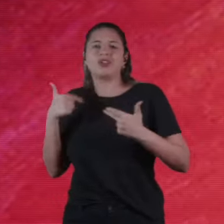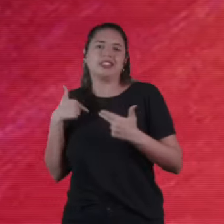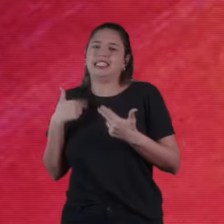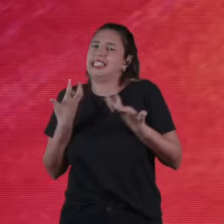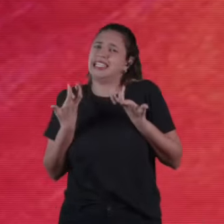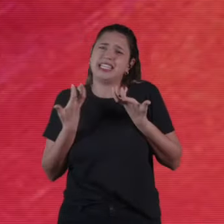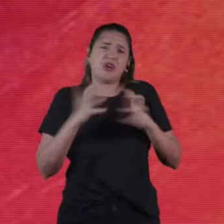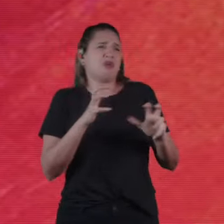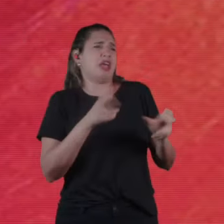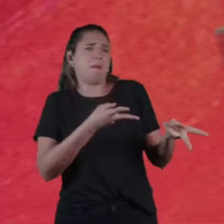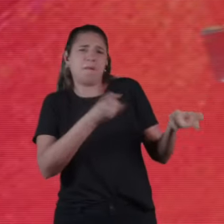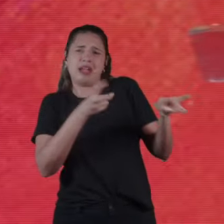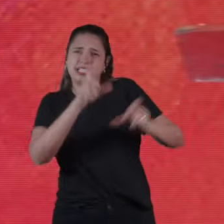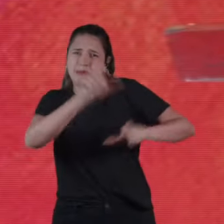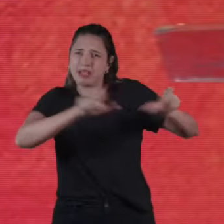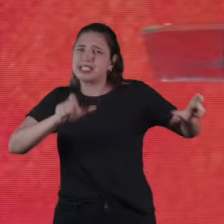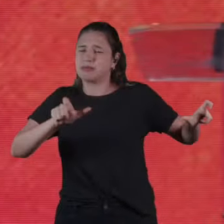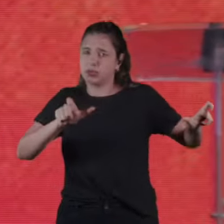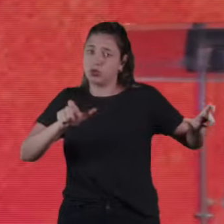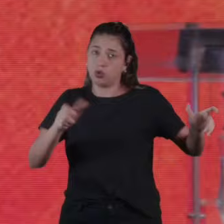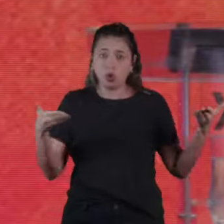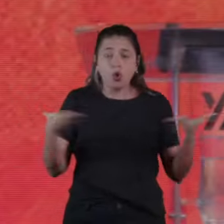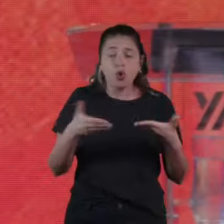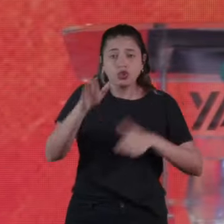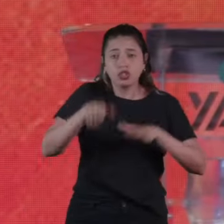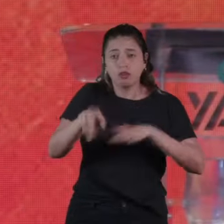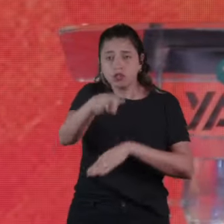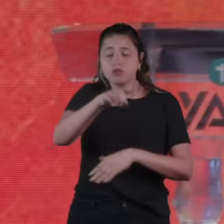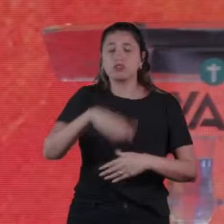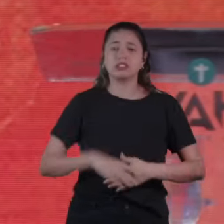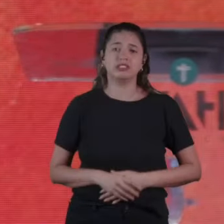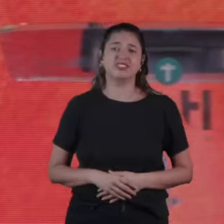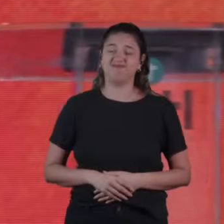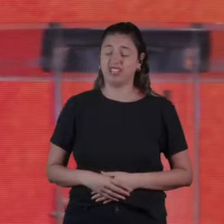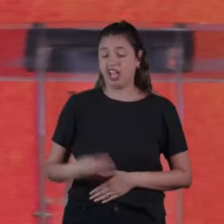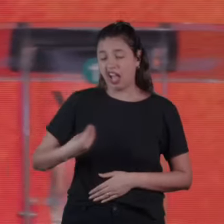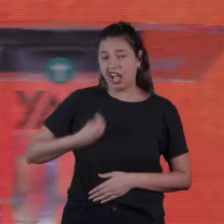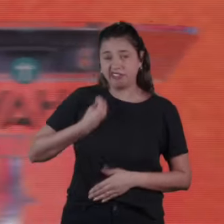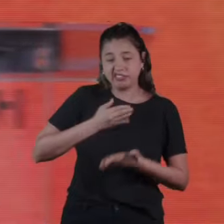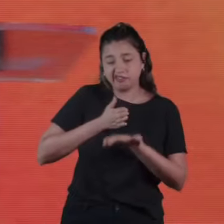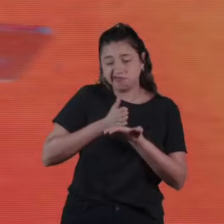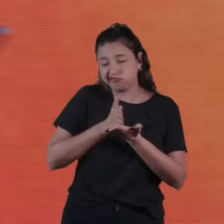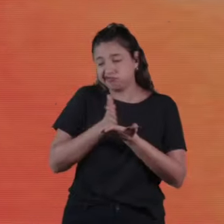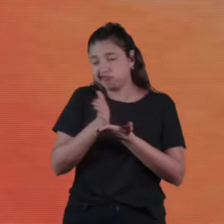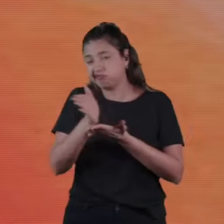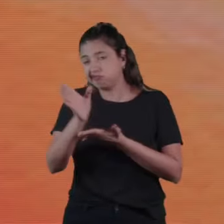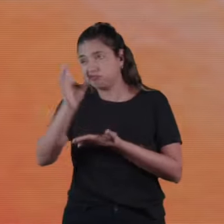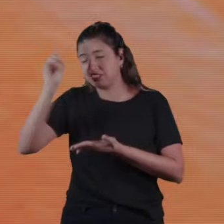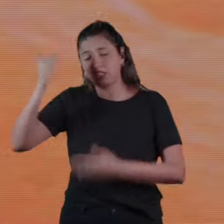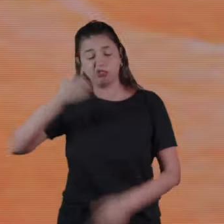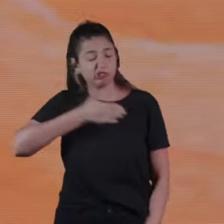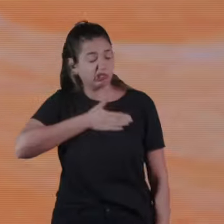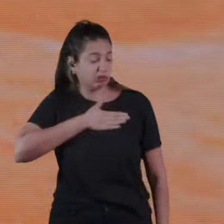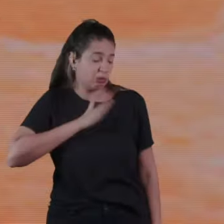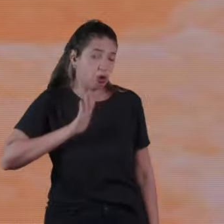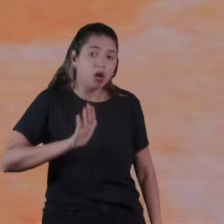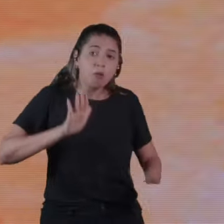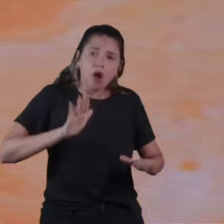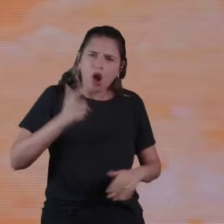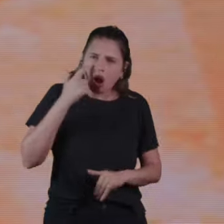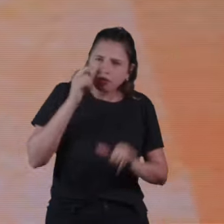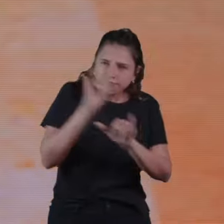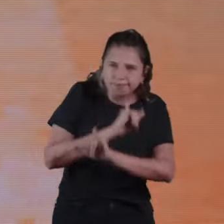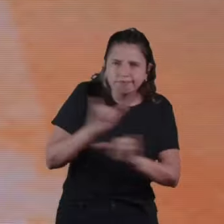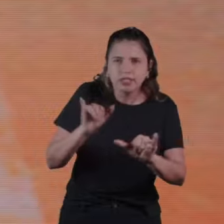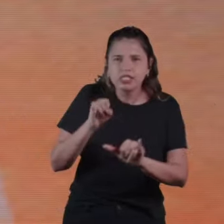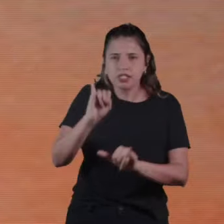ninguém. Talvez você esteja hoje andando em algum caminho não muito reto, que não agrada a Deus, e se eu dissesse para você